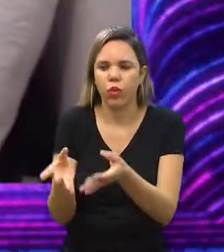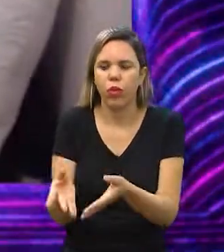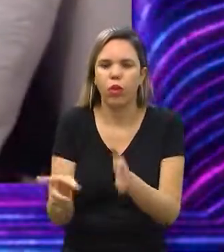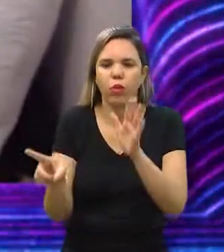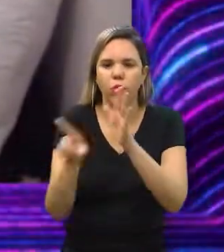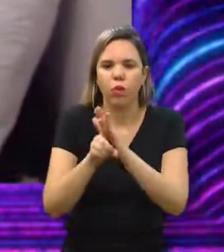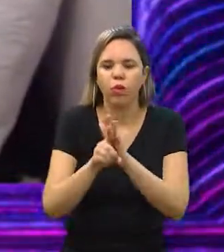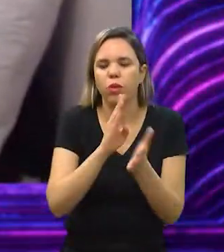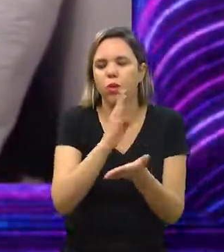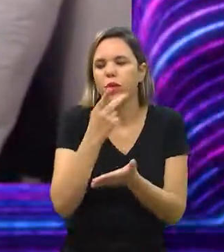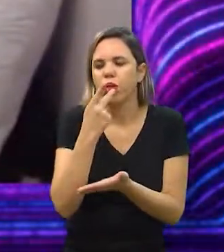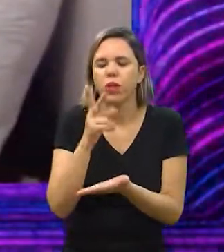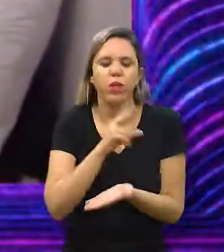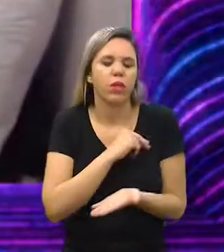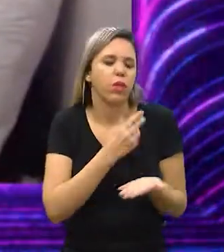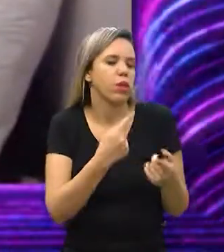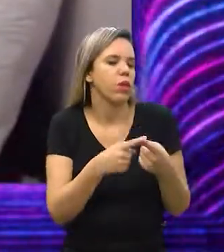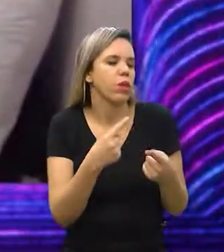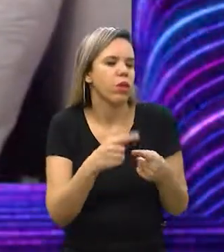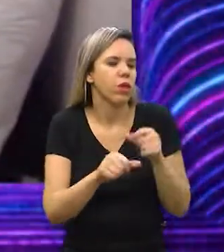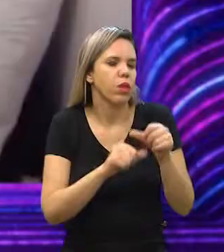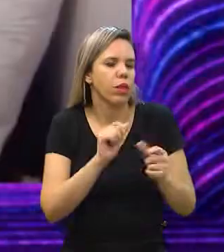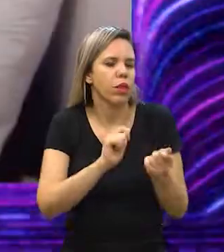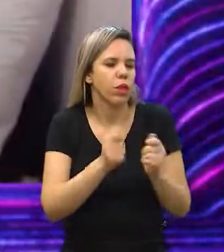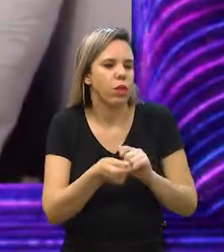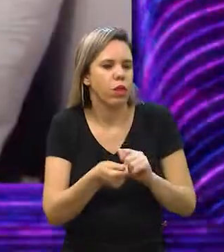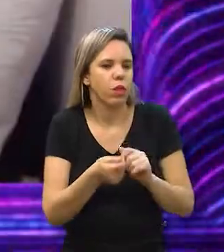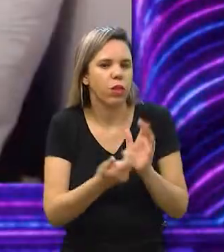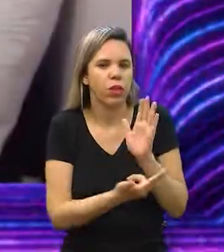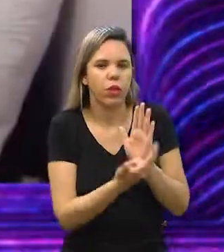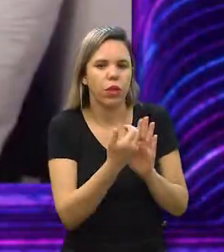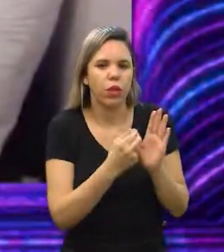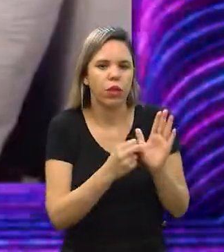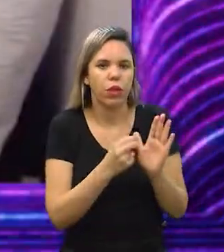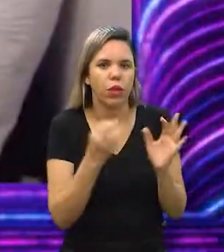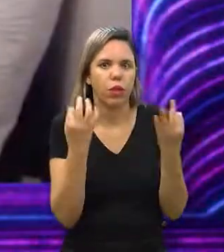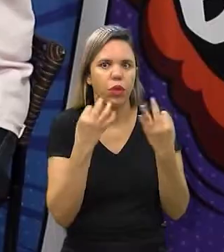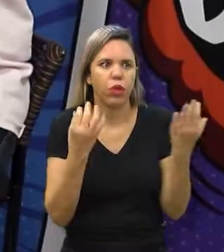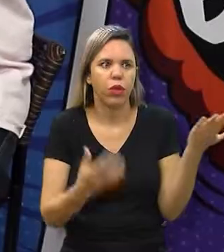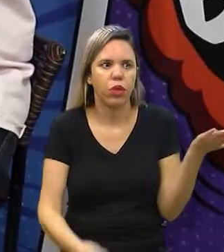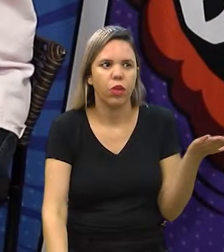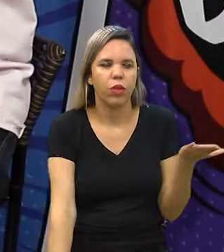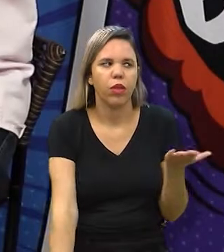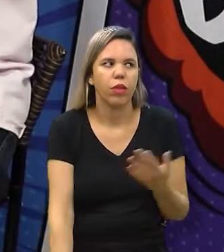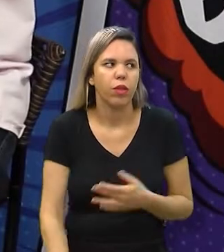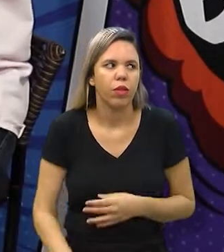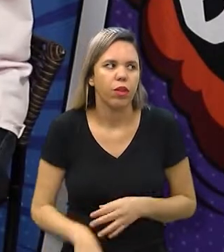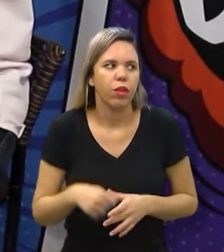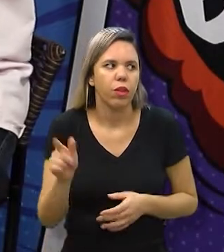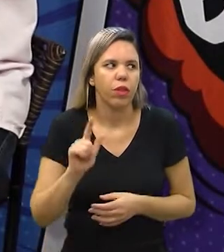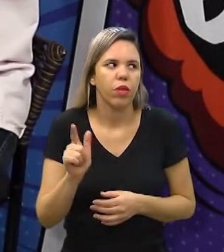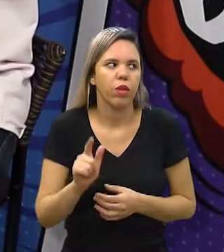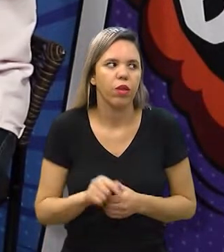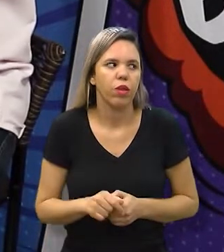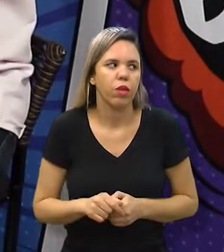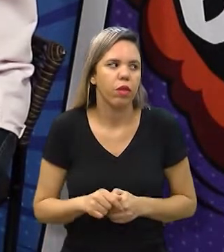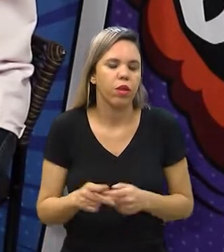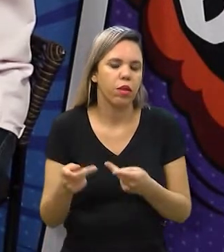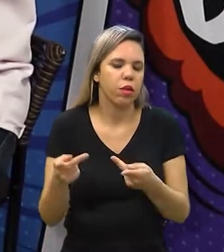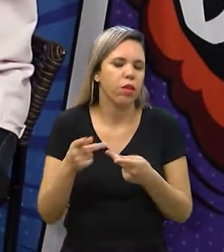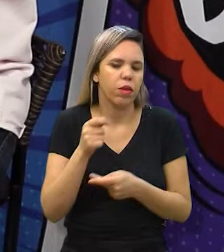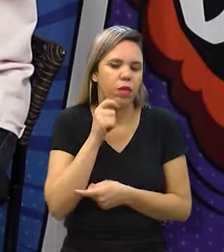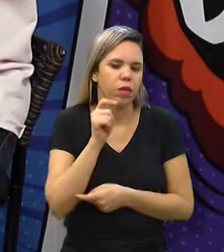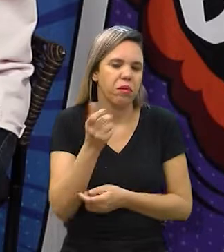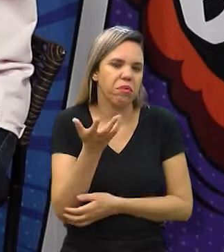deixei, o dono da livraria falou assim, por que você não transforma ele em quadrinhos? Isso é perfeito! Então, assim, claro, não recebi